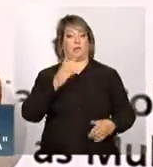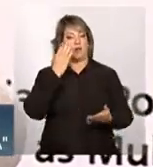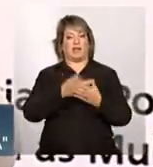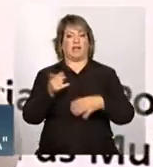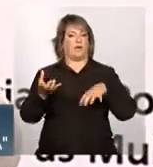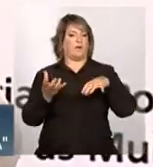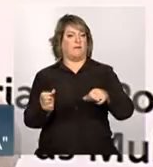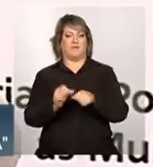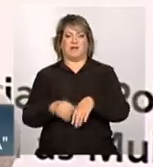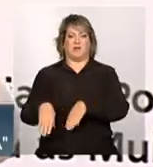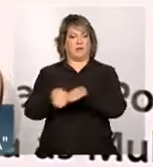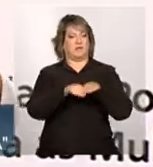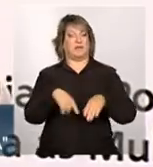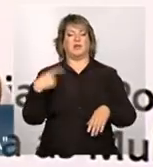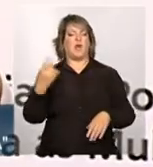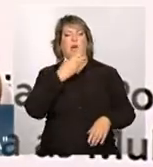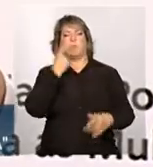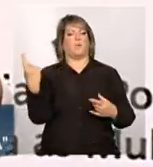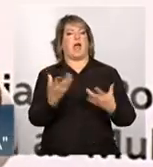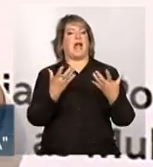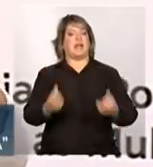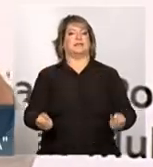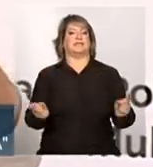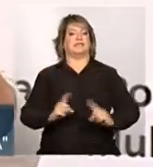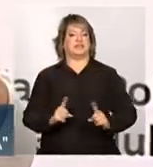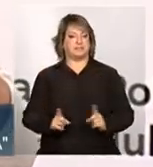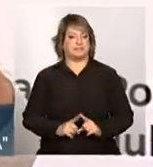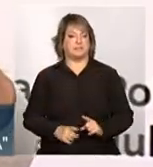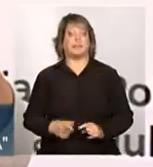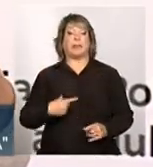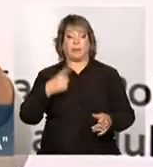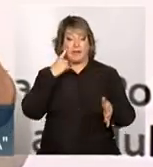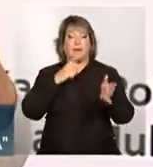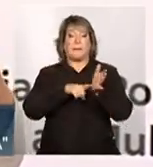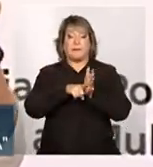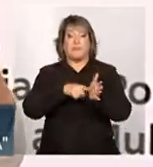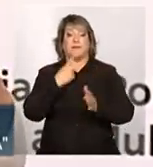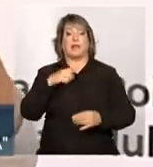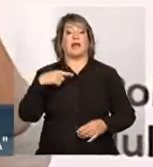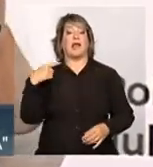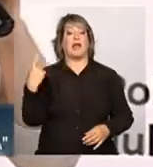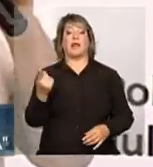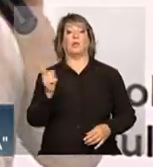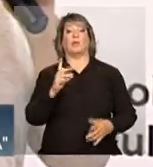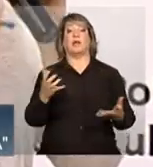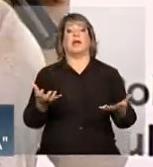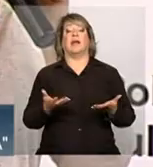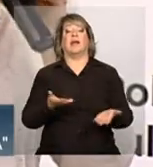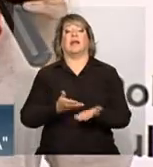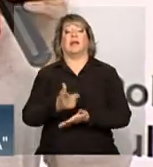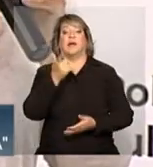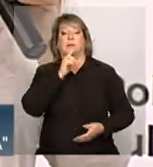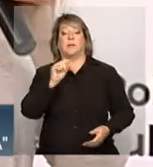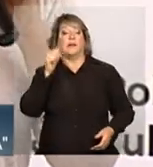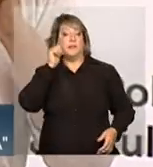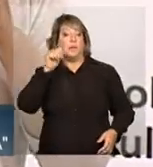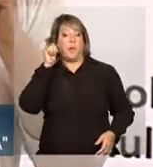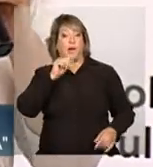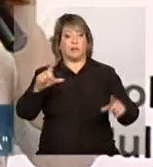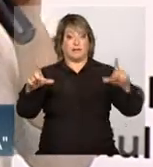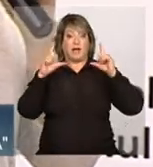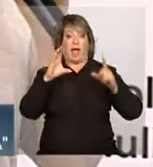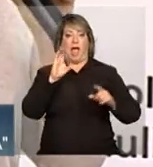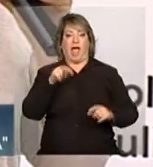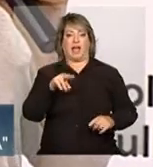fazer paridade. Porque não quer, a gente tem pesquisa onde eles dizem, inclusive, não queriam nem aprovar que a candidata ou o